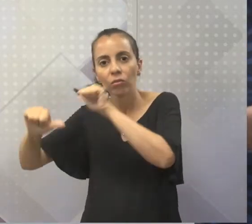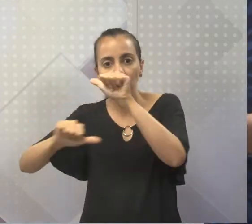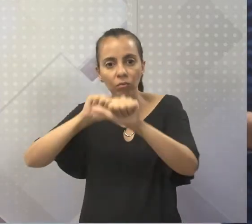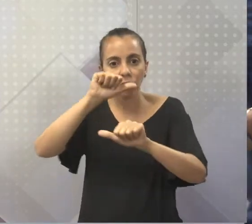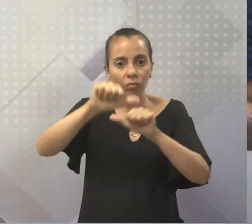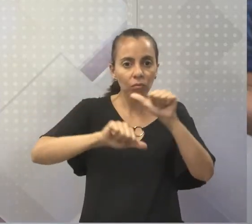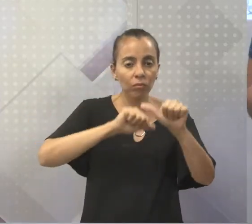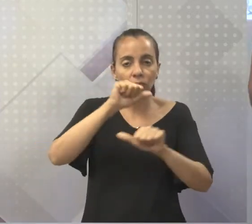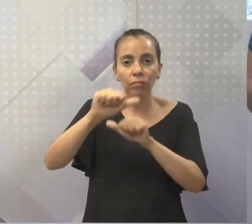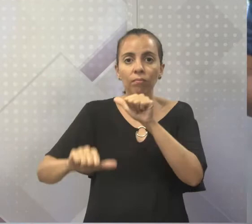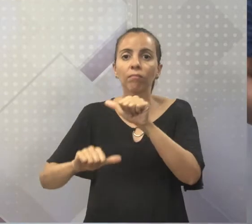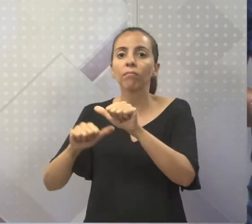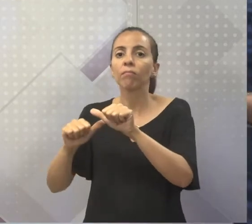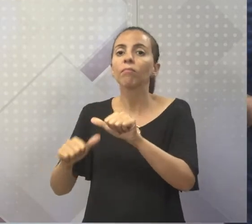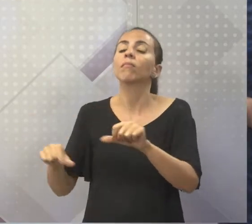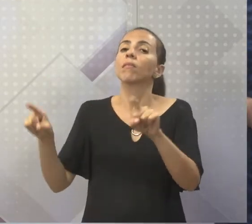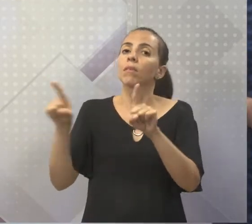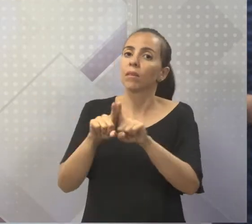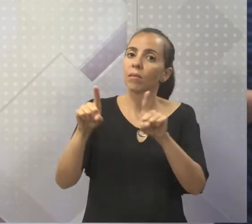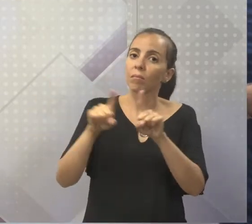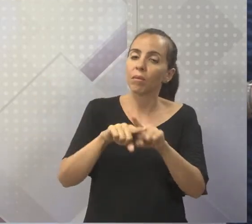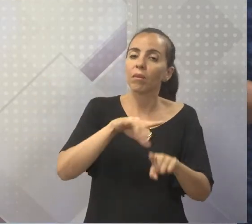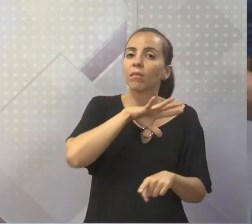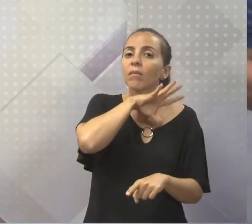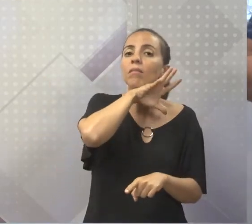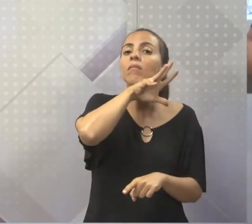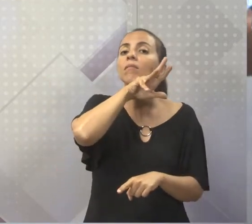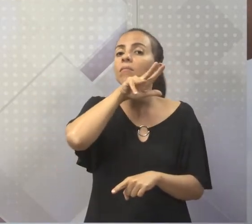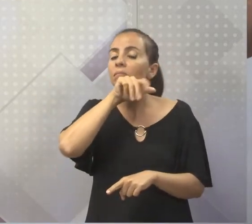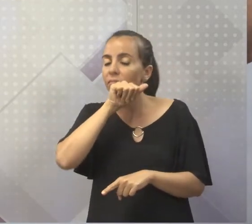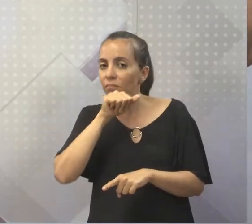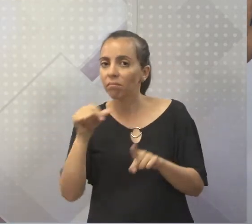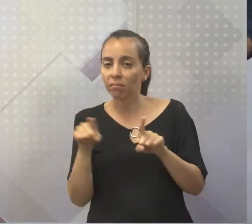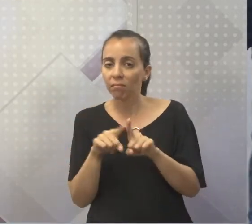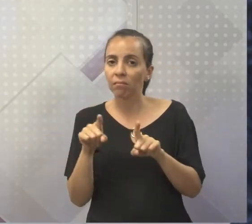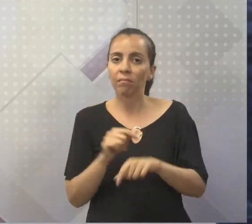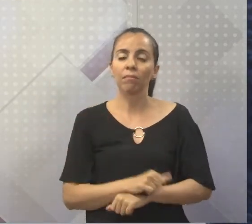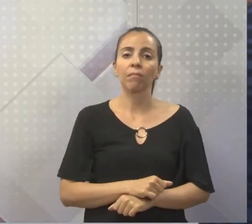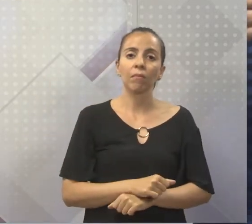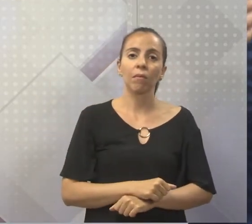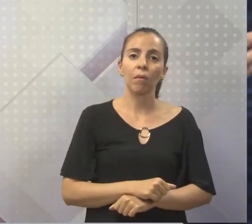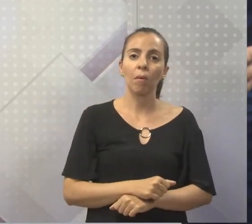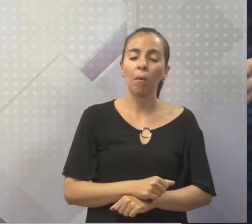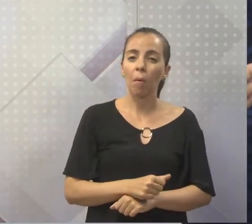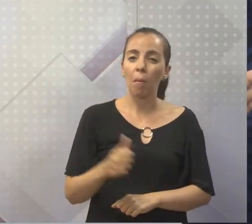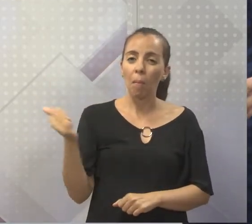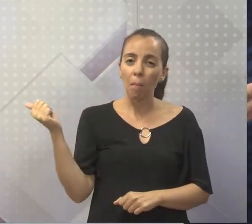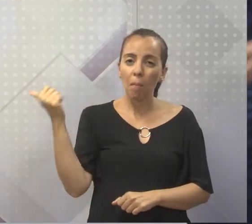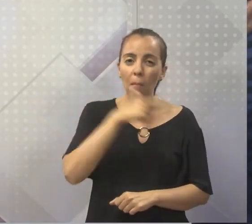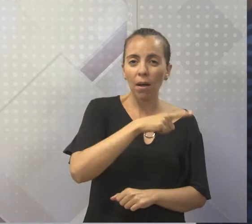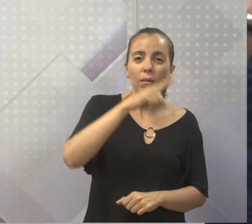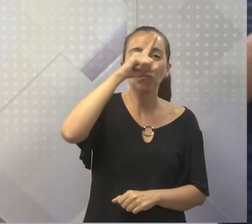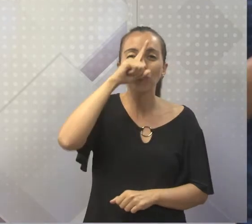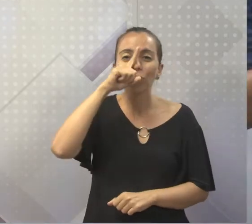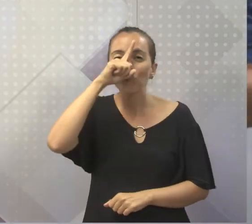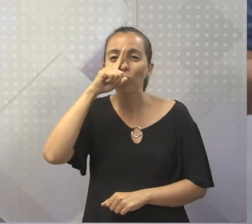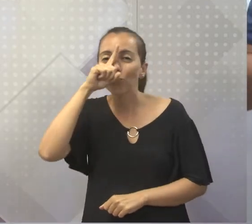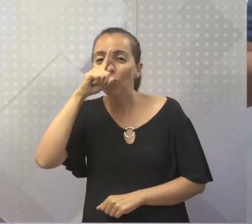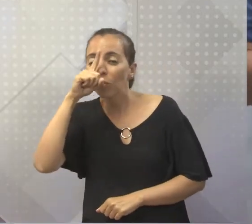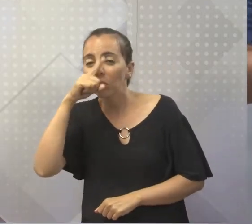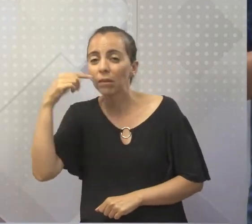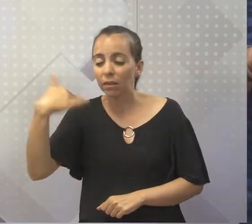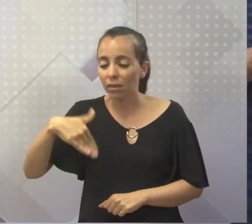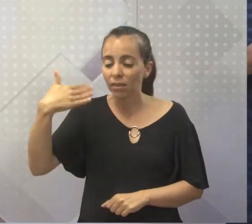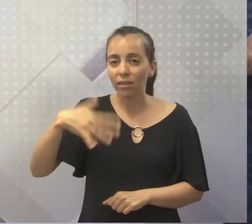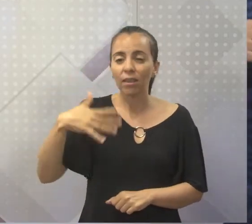objetos os outros animais tiraram fichinha o animal mais feroz do planeta é o ser